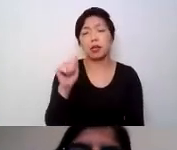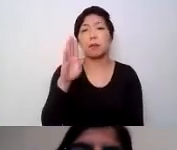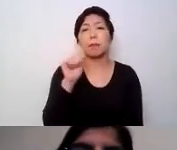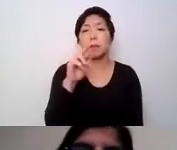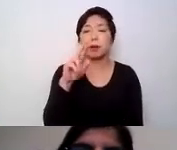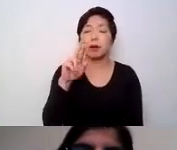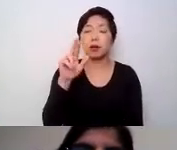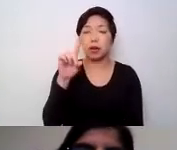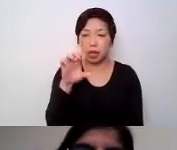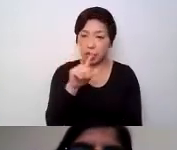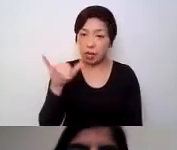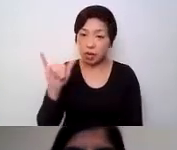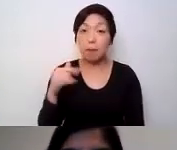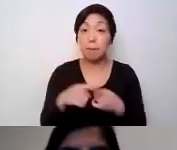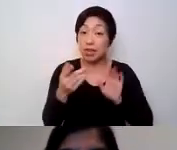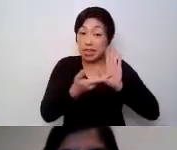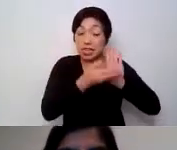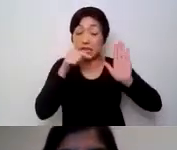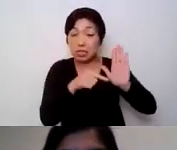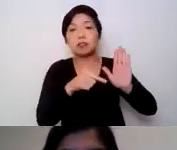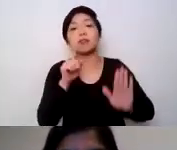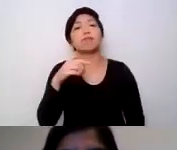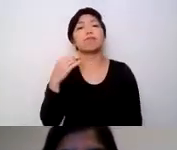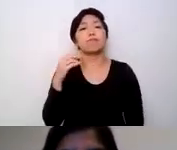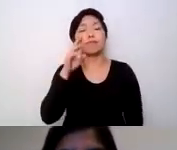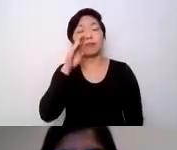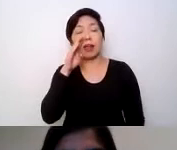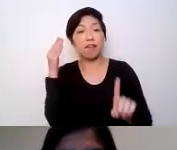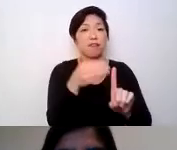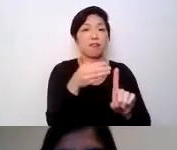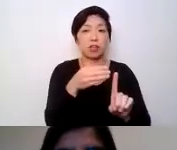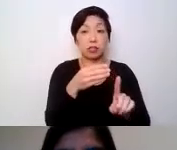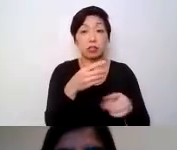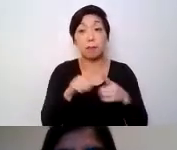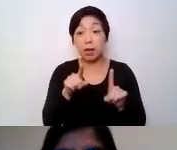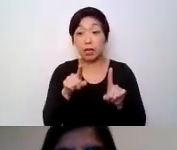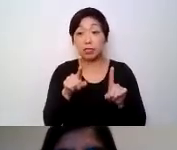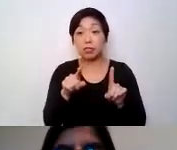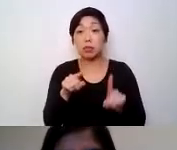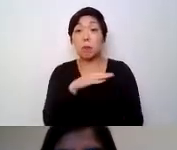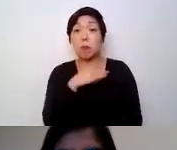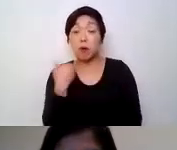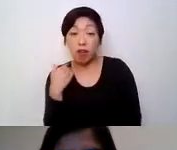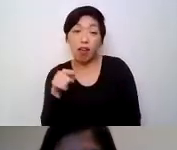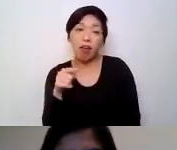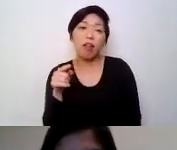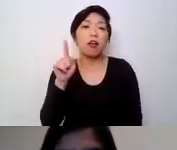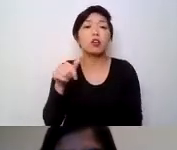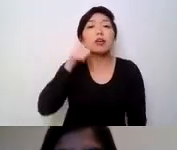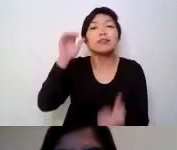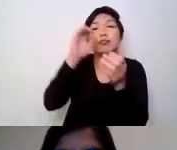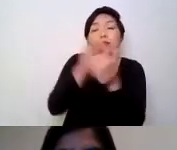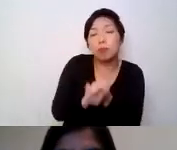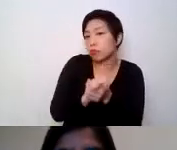algumas galerias em São Paulo mas assim a Lina era aquela figura mas ela até ela morrer ela era esposa do Pietro Maria Bardi ela não